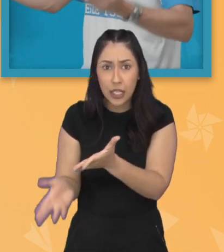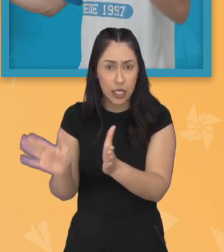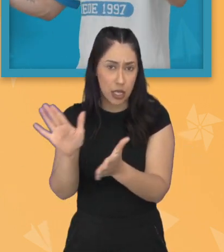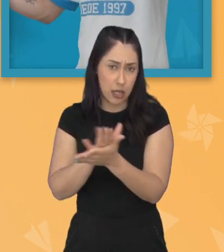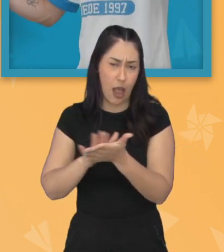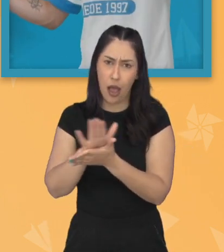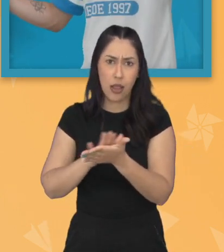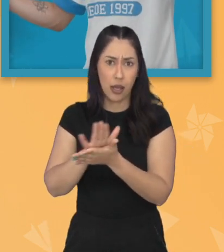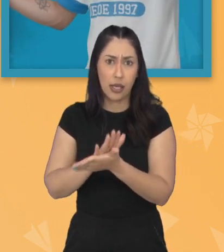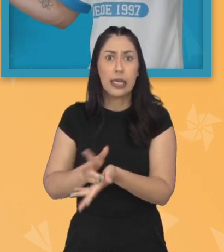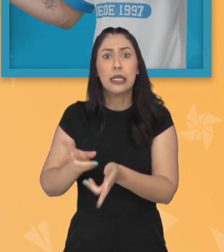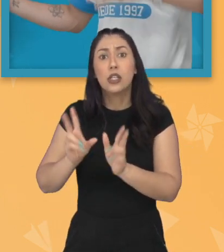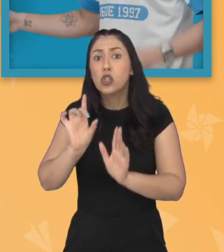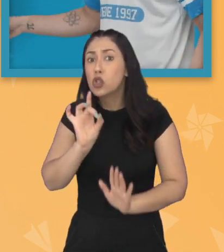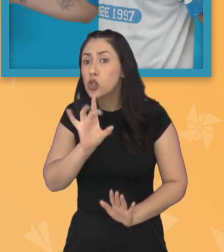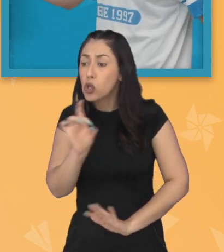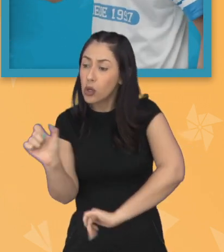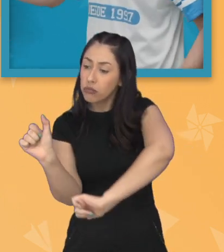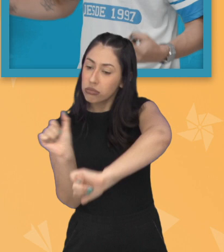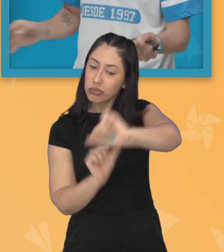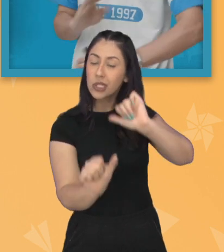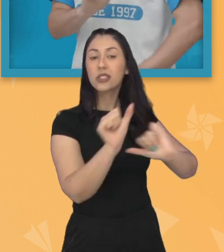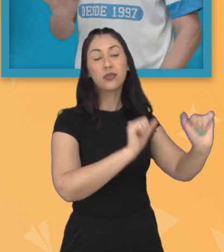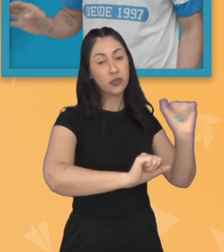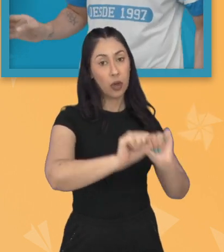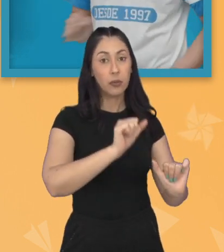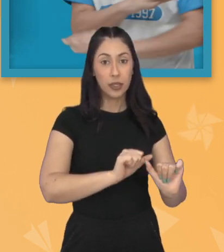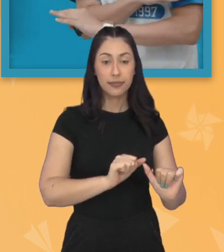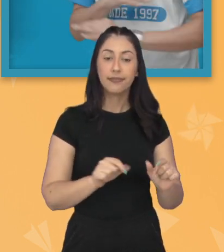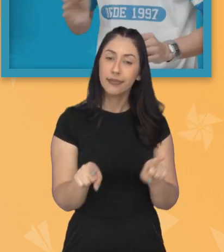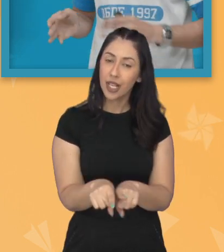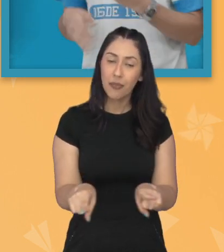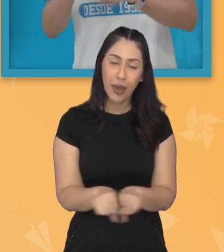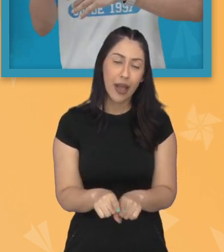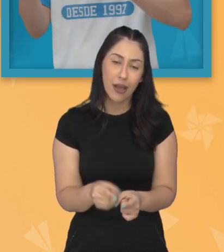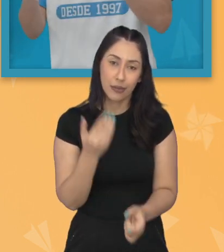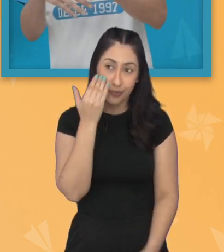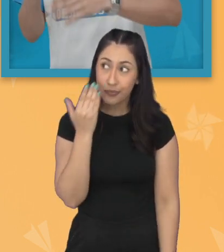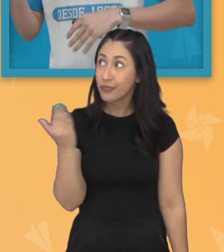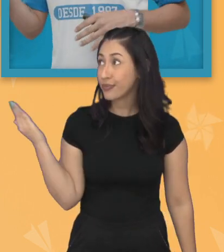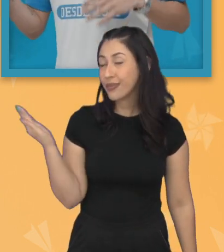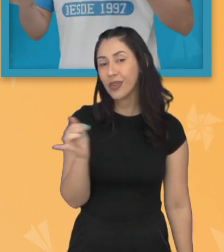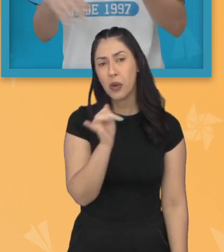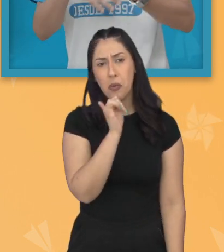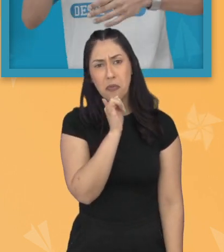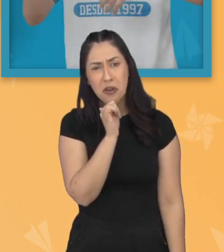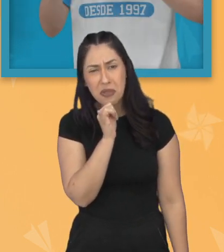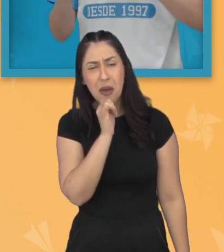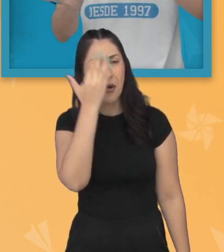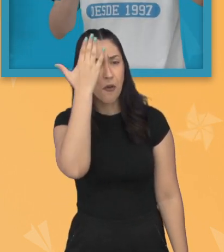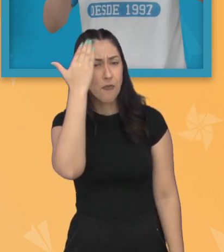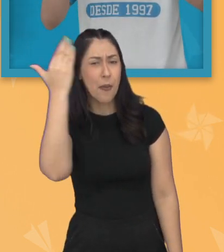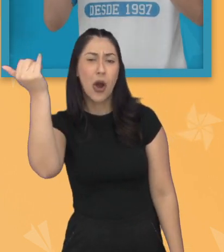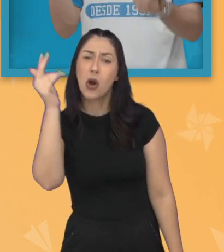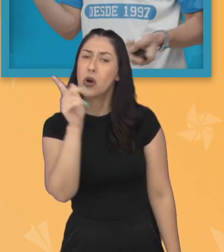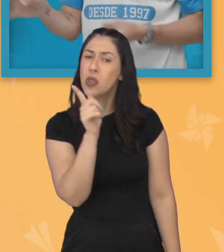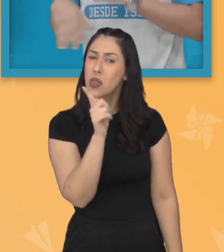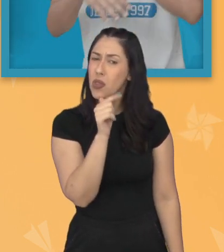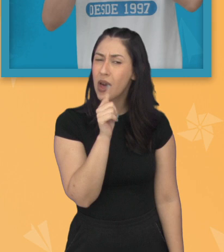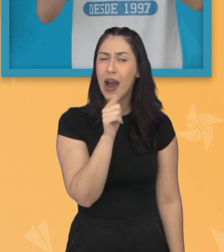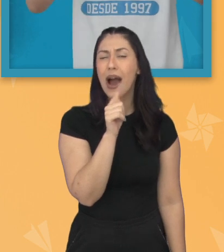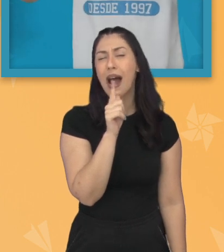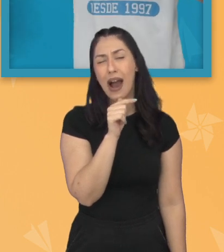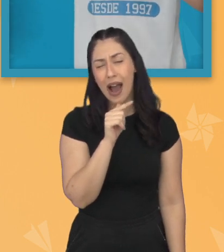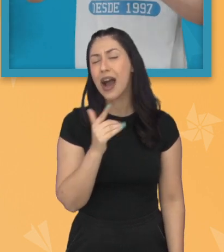né? Até pegando o mesmo exemplo, inclusive, da outra aula, sobre a água, que é um dos exemplos mais clássicos que vocês podem ver em livros didáticos,